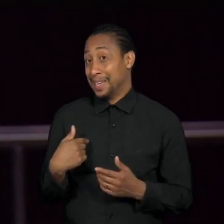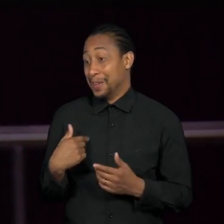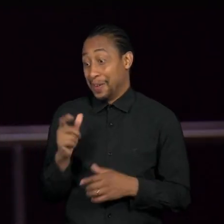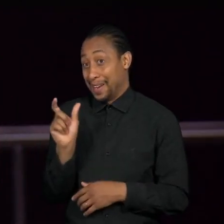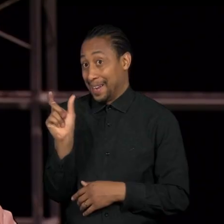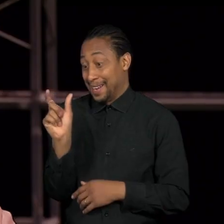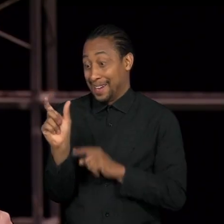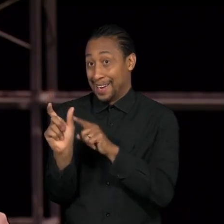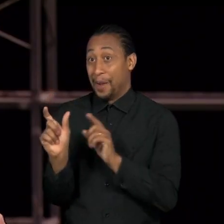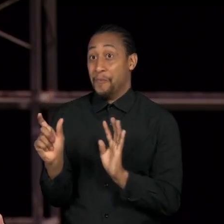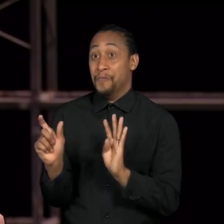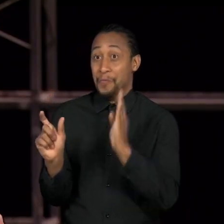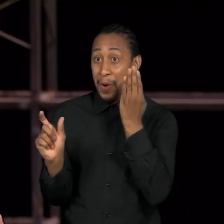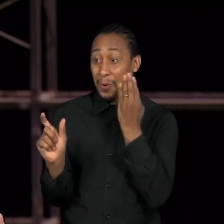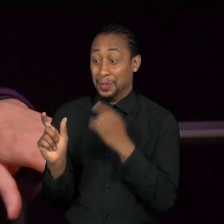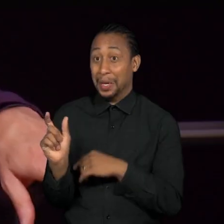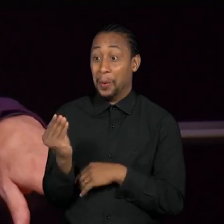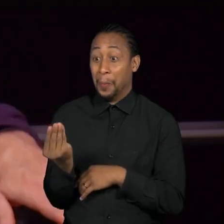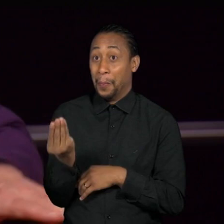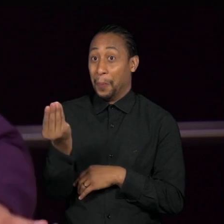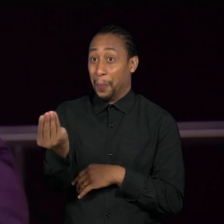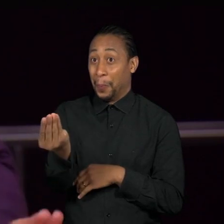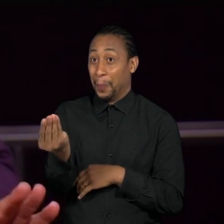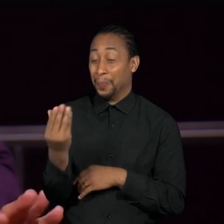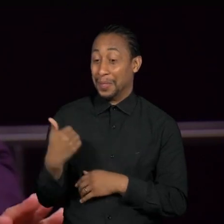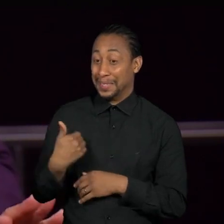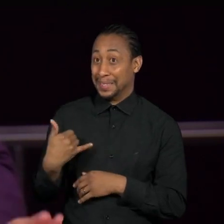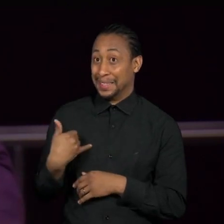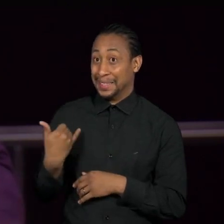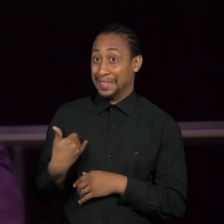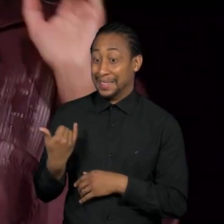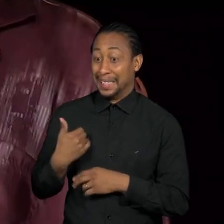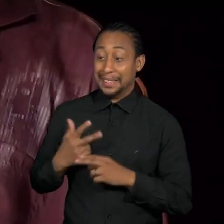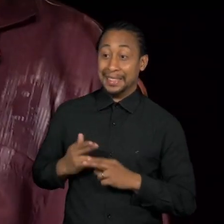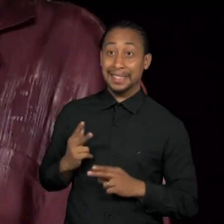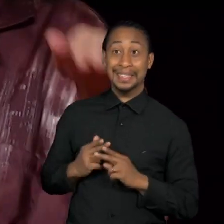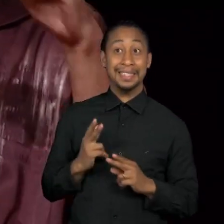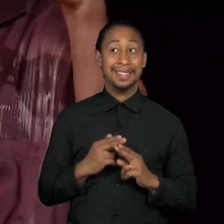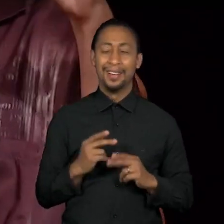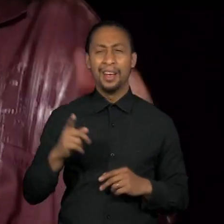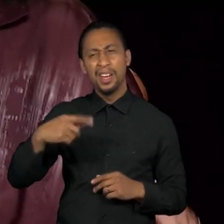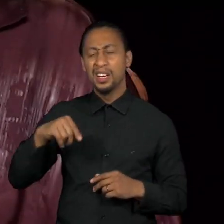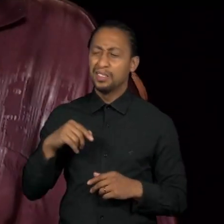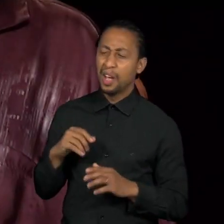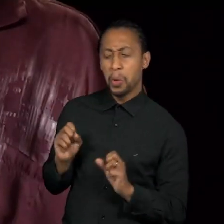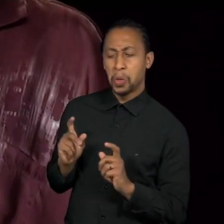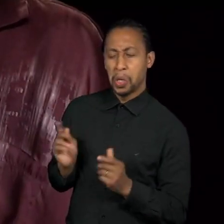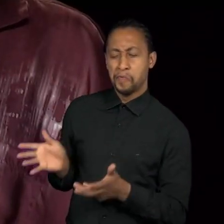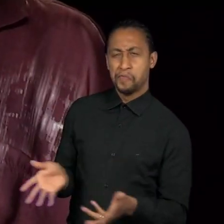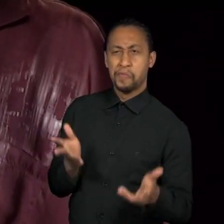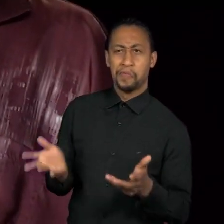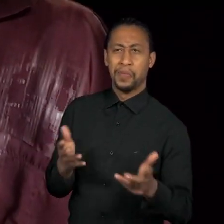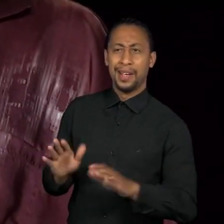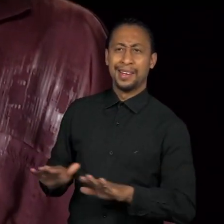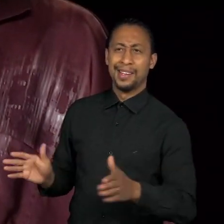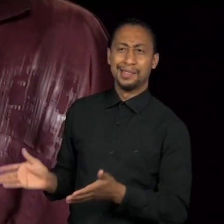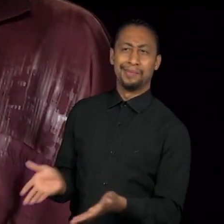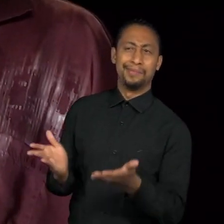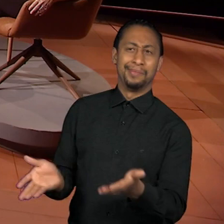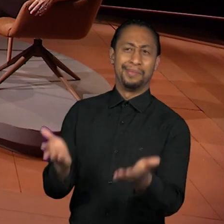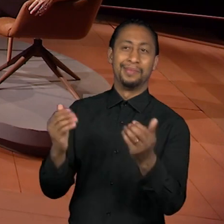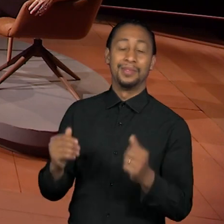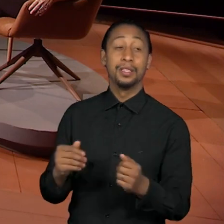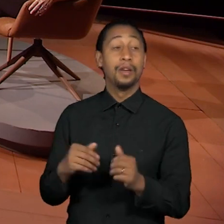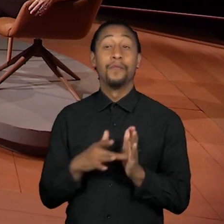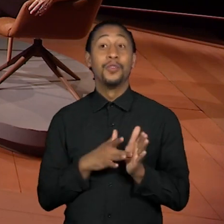carteirinha. Fazia vista grossa, né? Fazia vista grossa, e ali, né, aquele monte de criança dizendo que